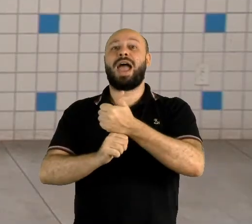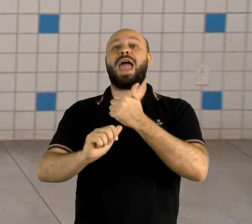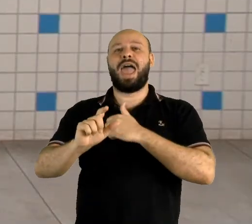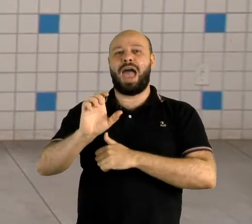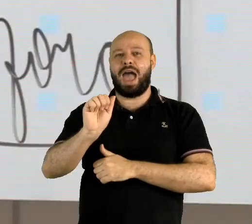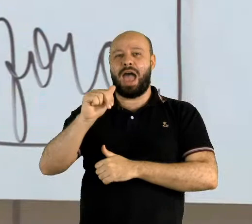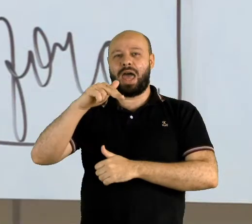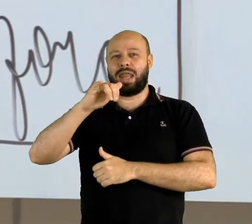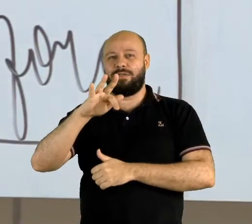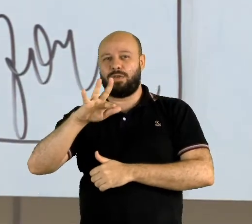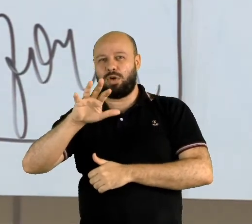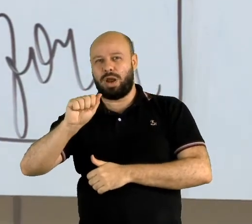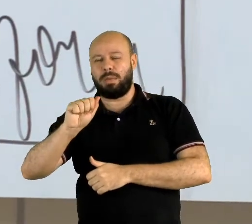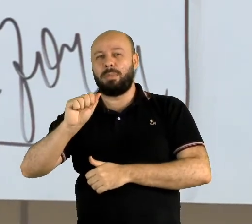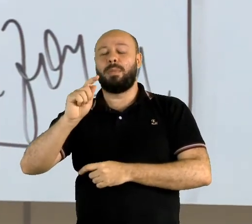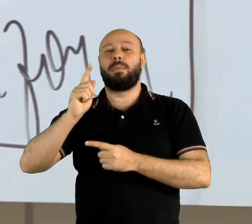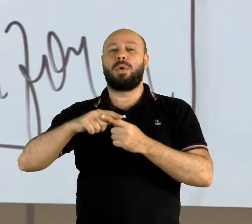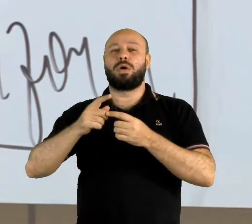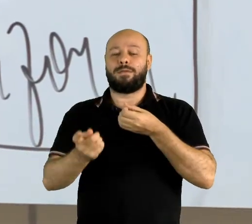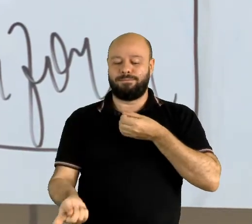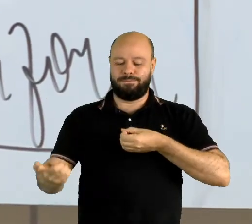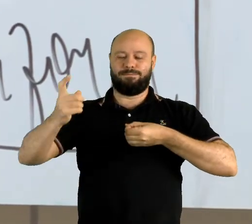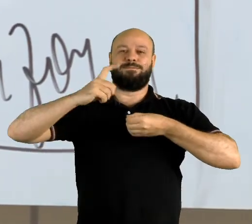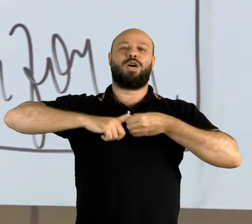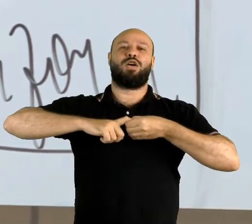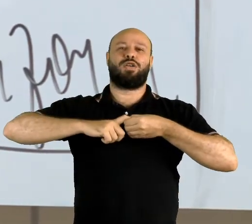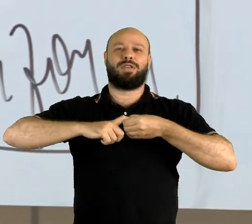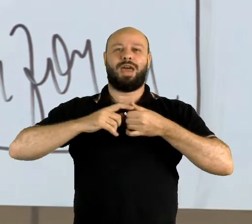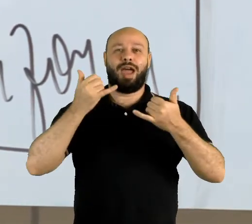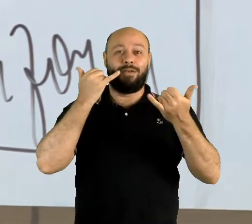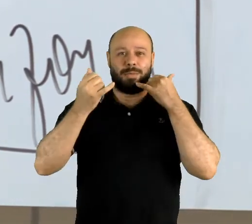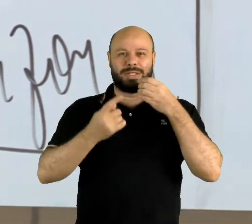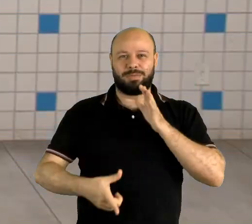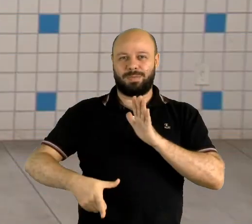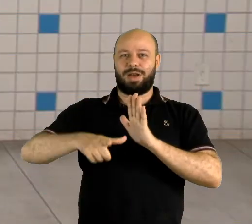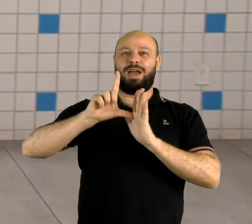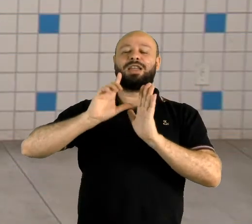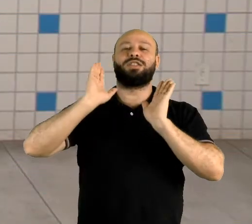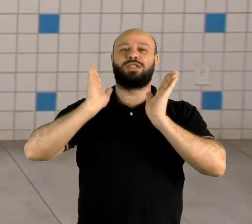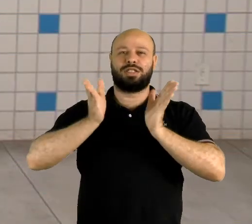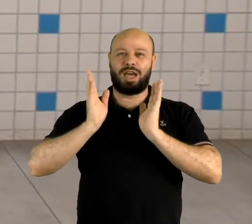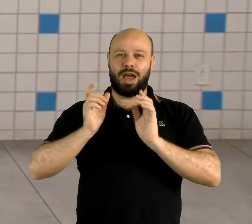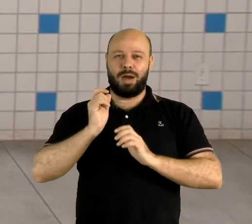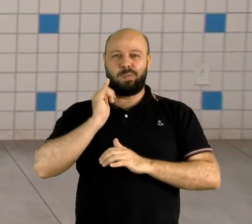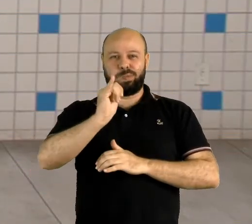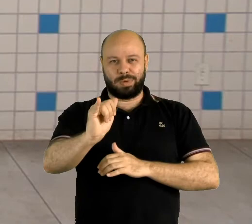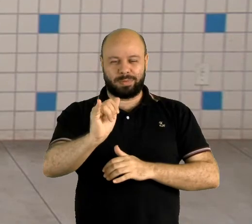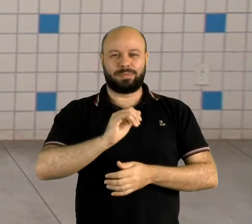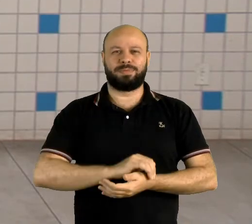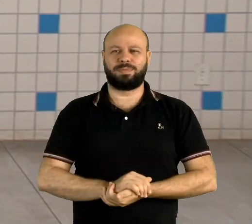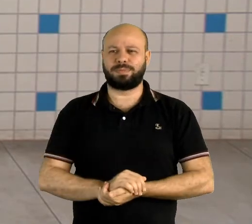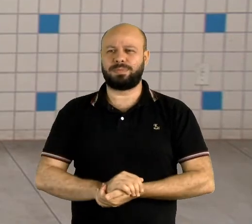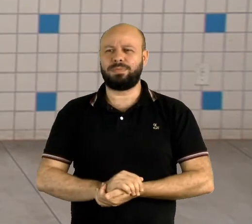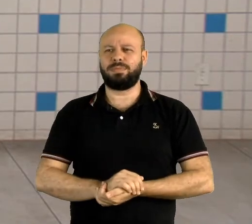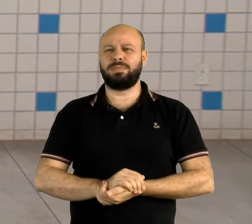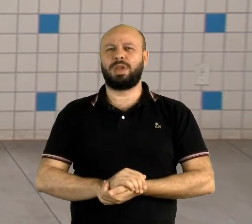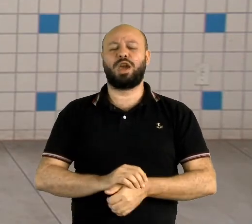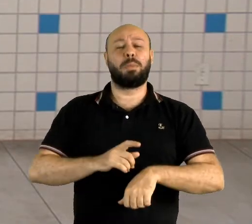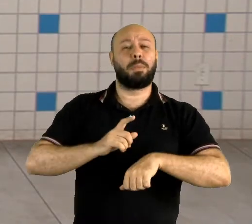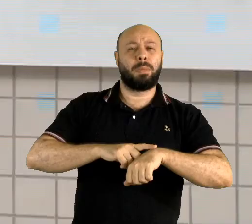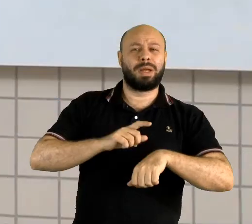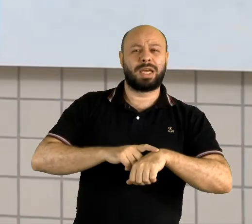anafóricos, eles estão retomando informação anterior, uma palavra que foi dita antes. Quando eu